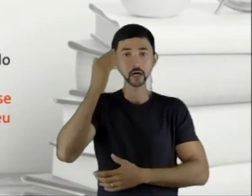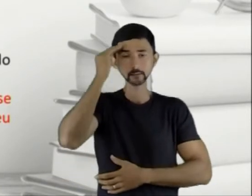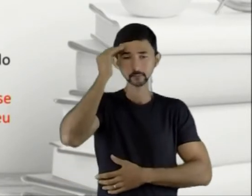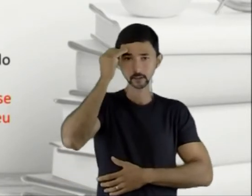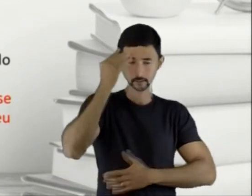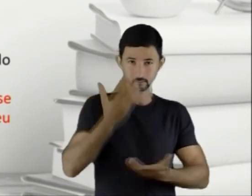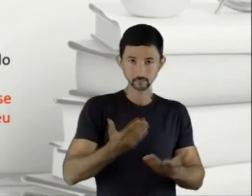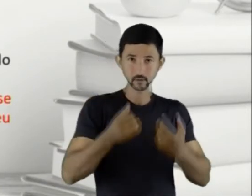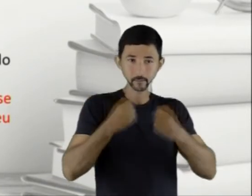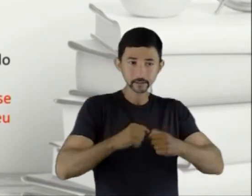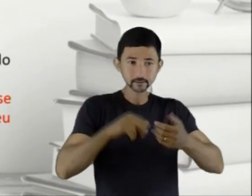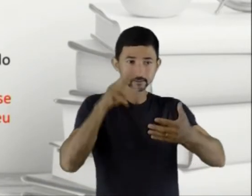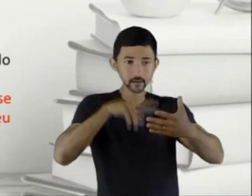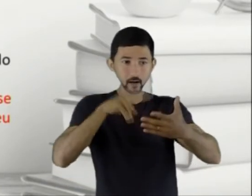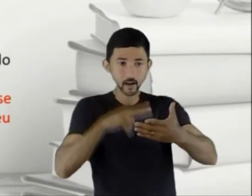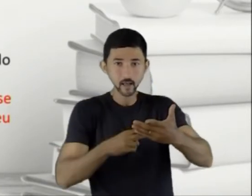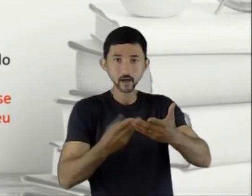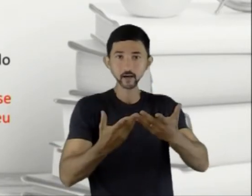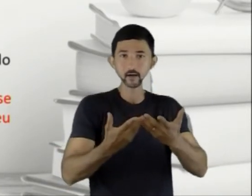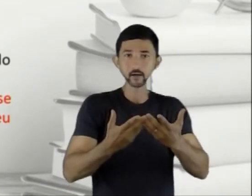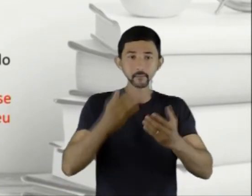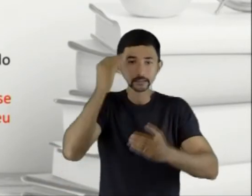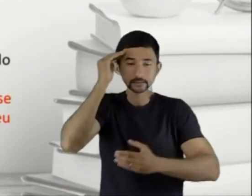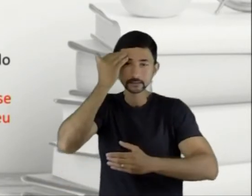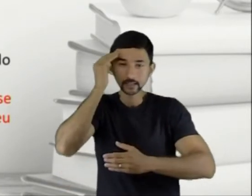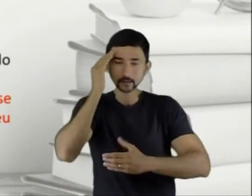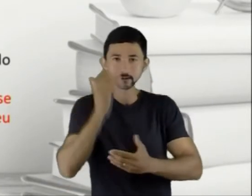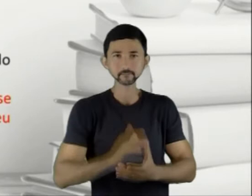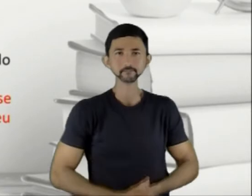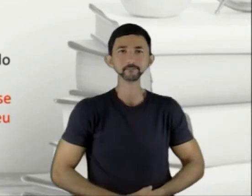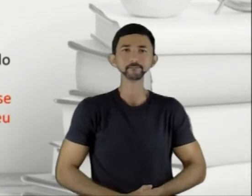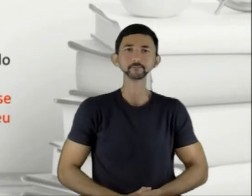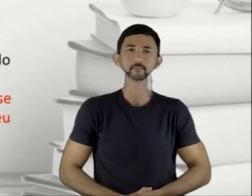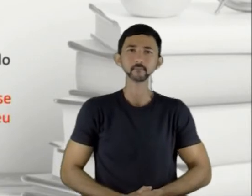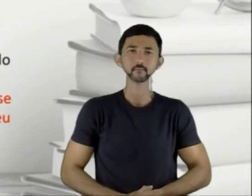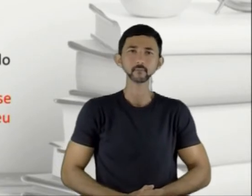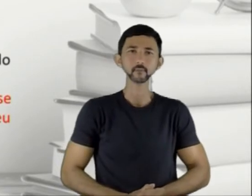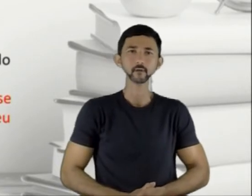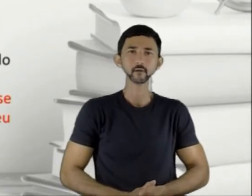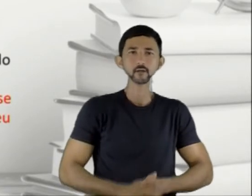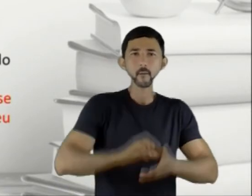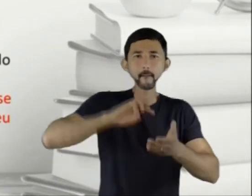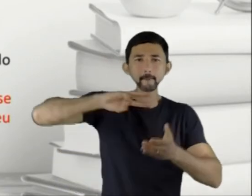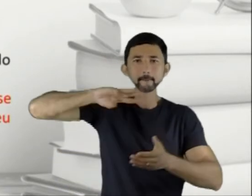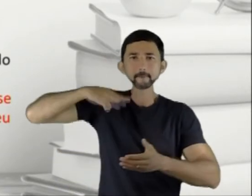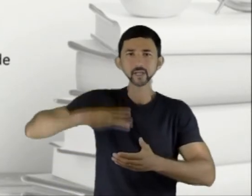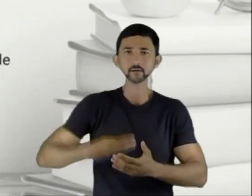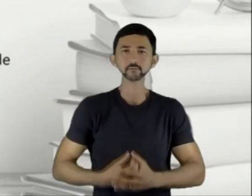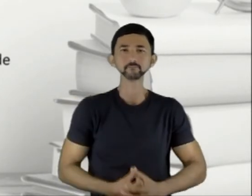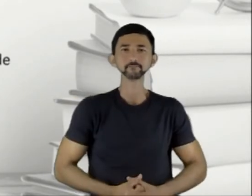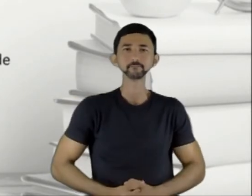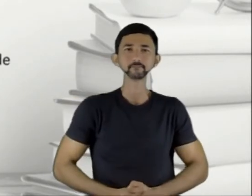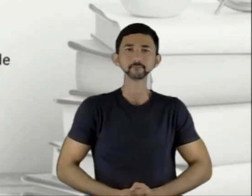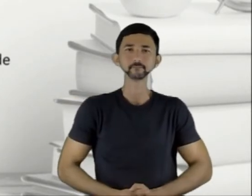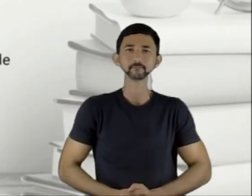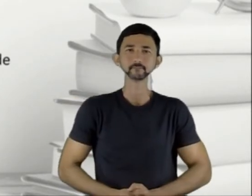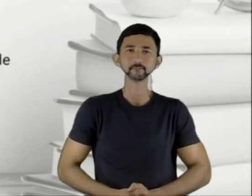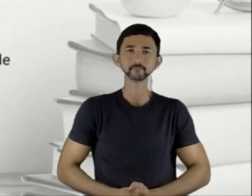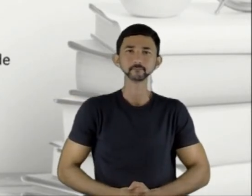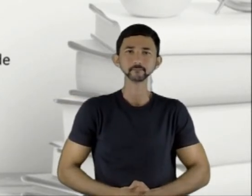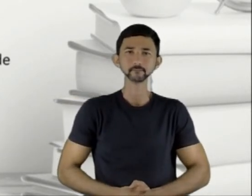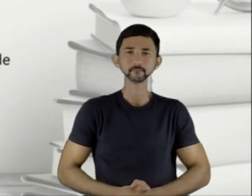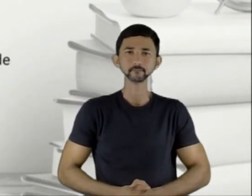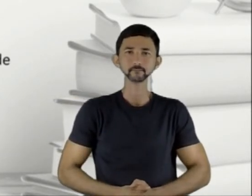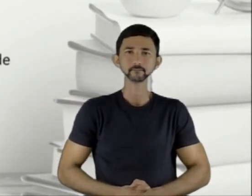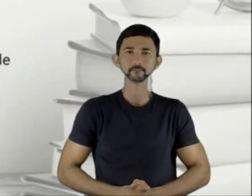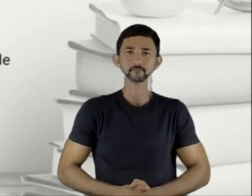Chevrolet 394, e outros exemplos. Mas isso está em milhares de unidades. Levando